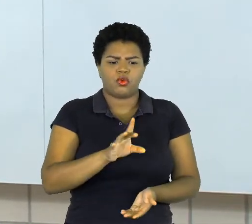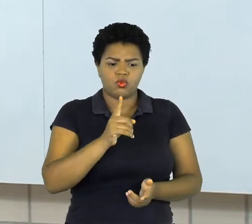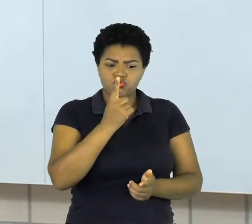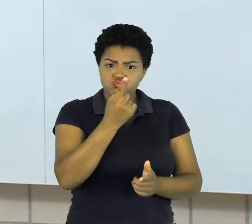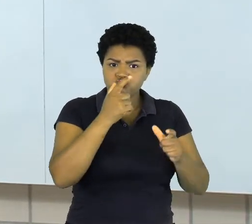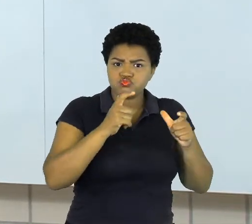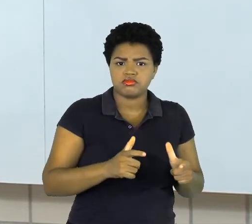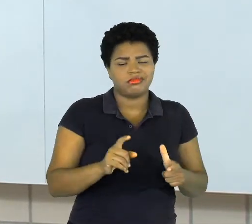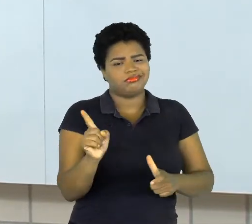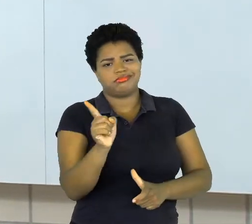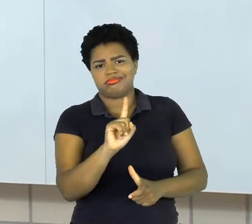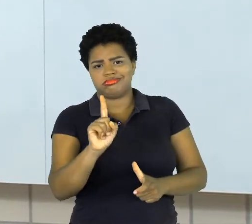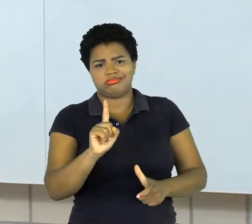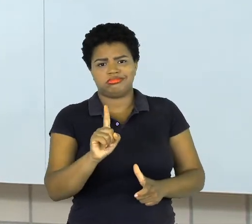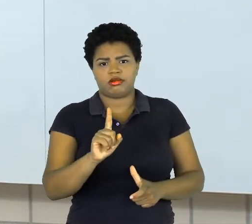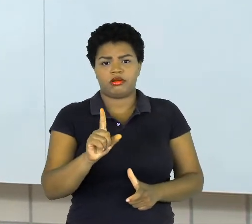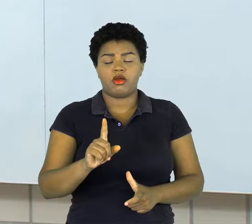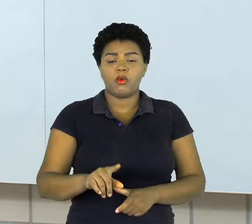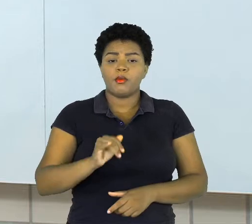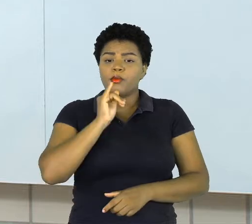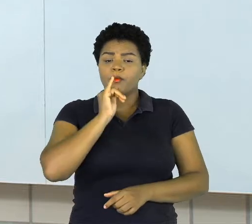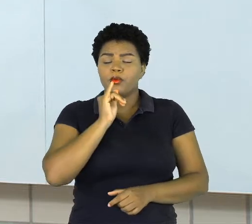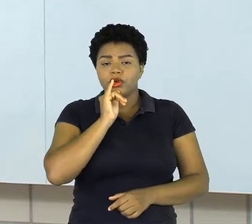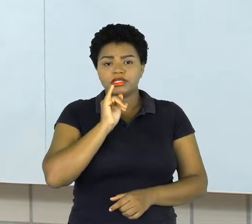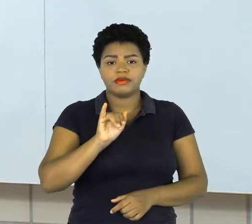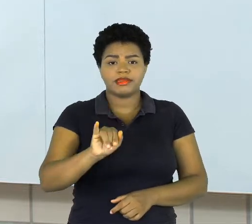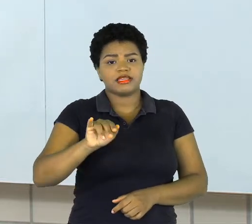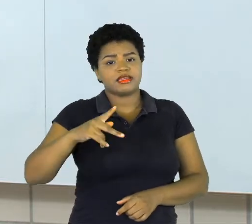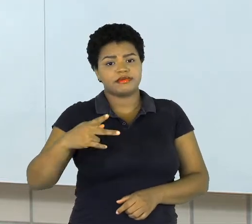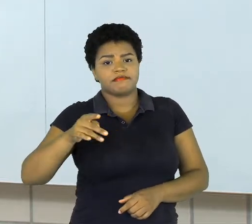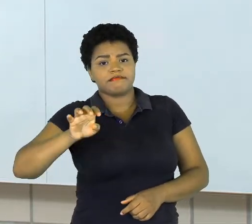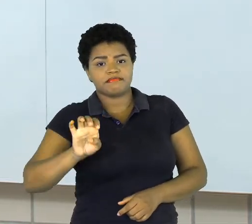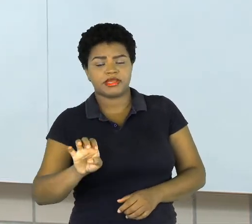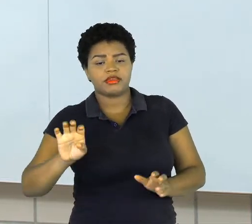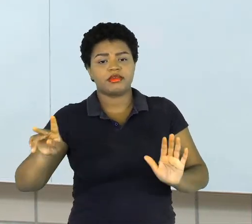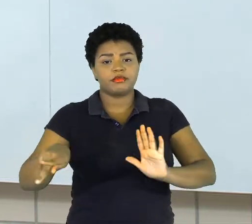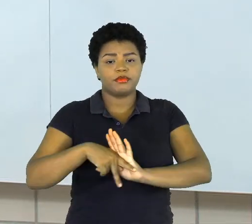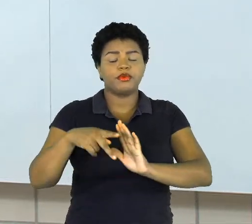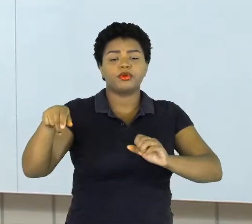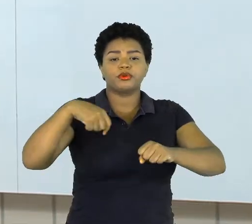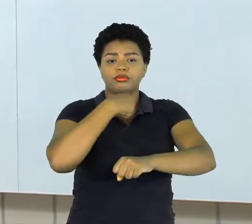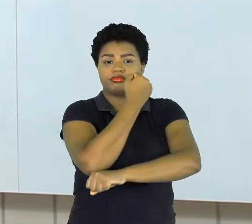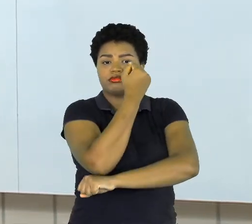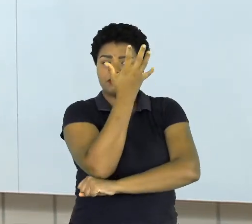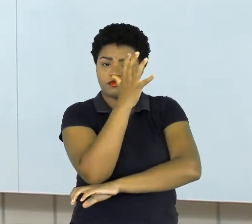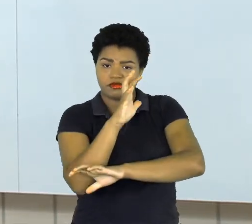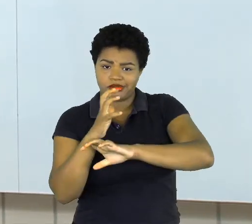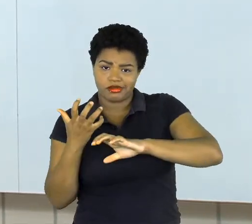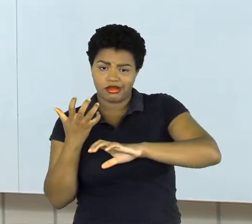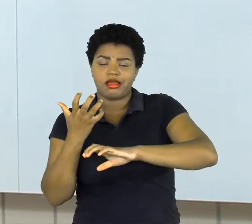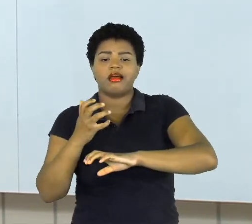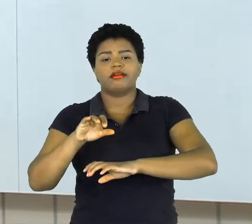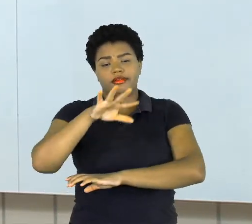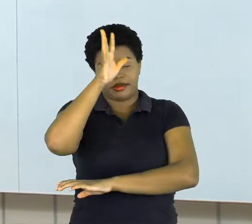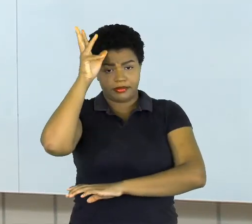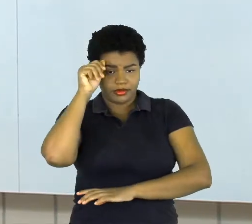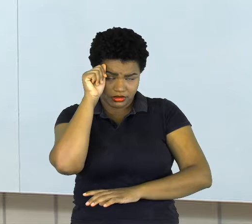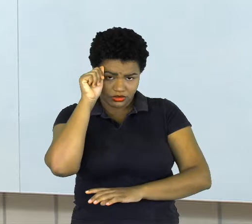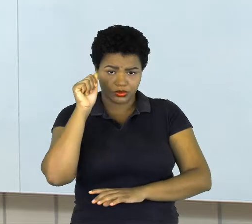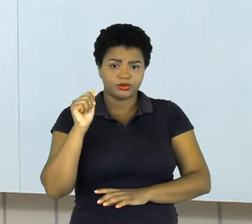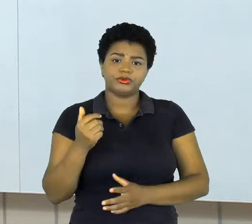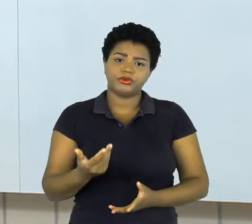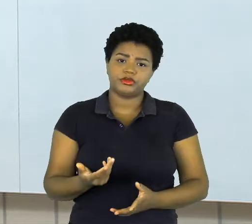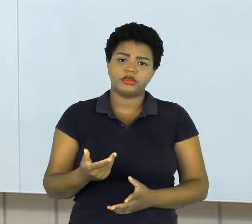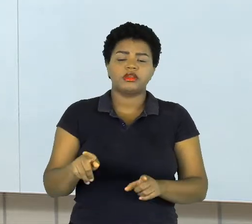Por exemplo, você tem o ipê, ele é nativo do Cerrado, da Amazônia. Então eles são tipo, e da